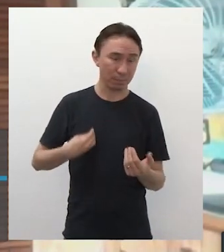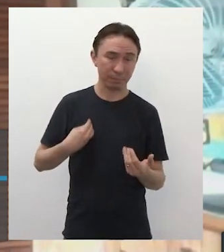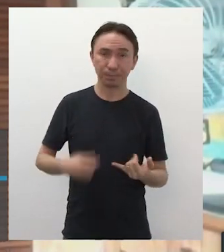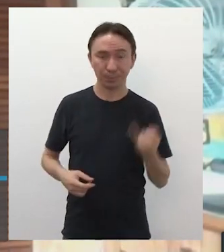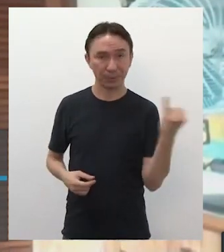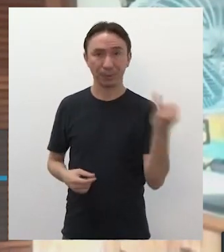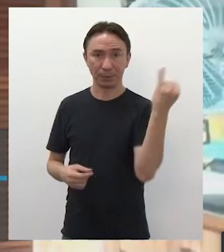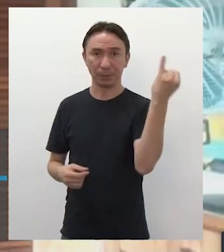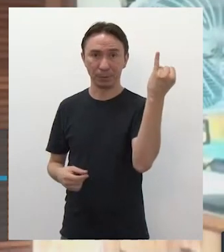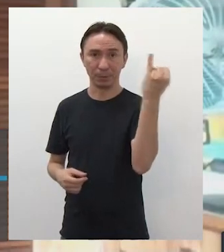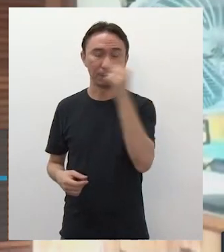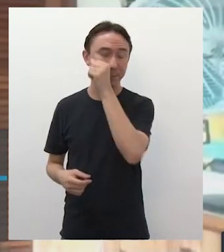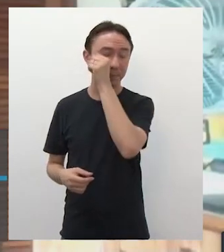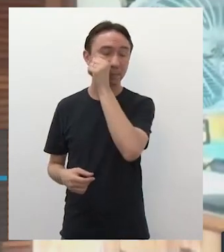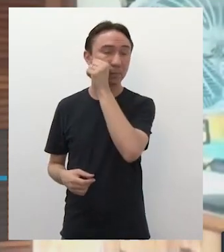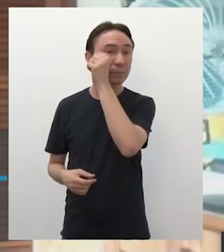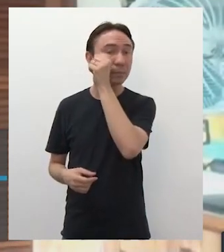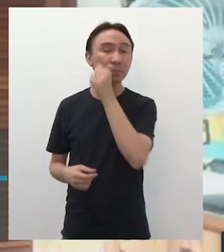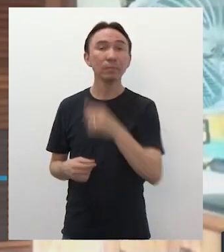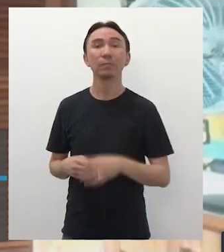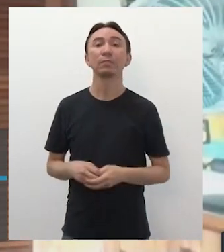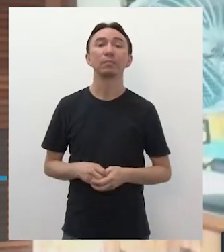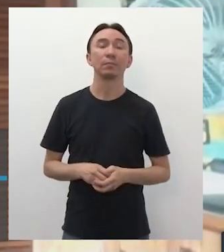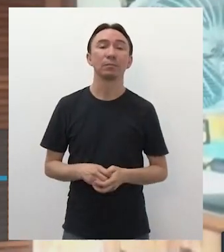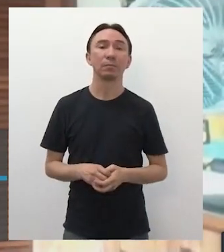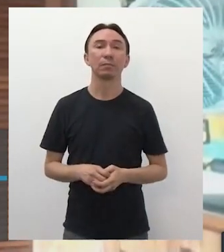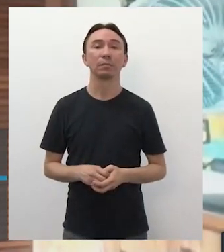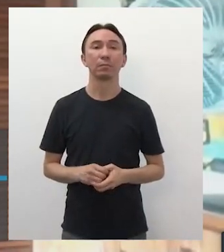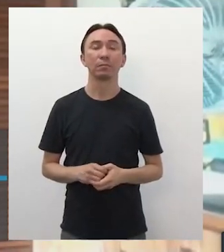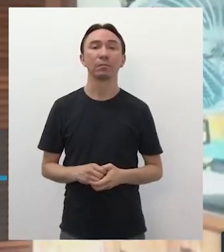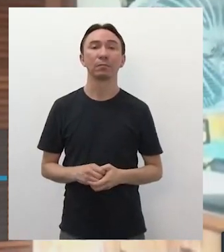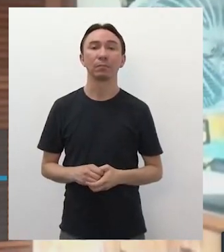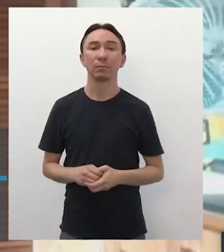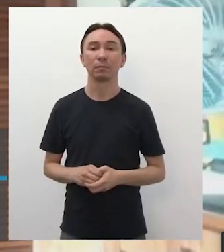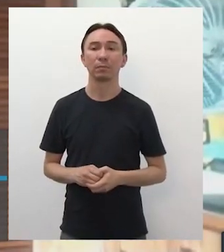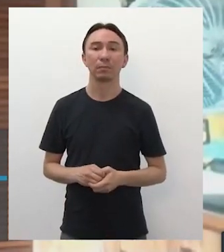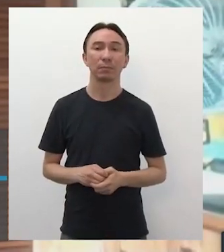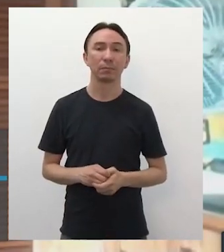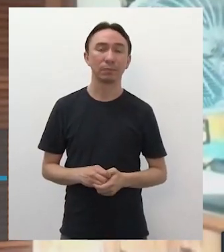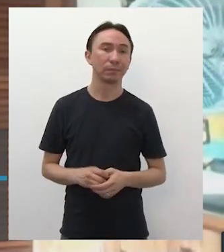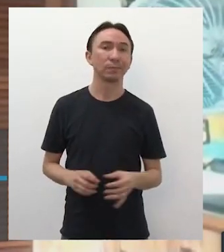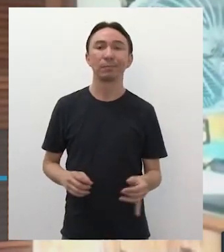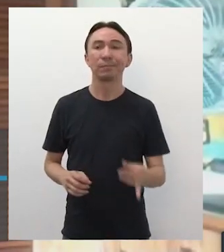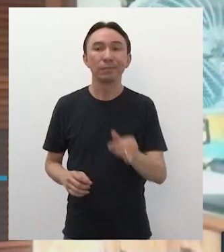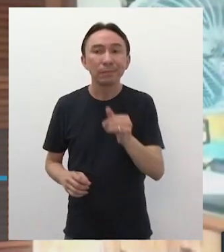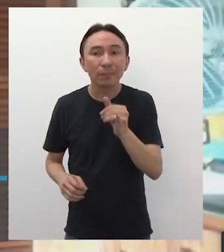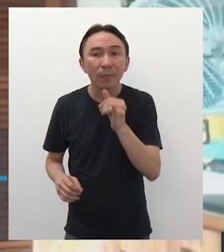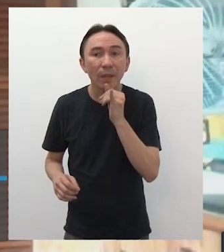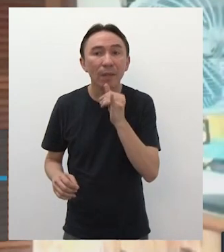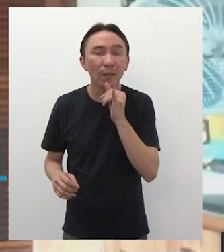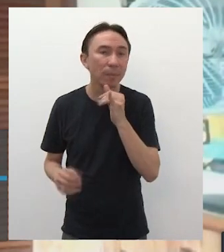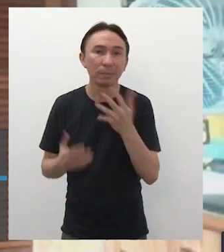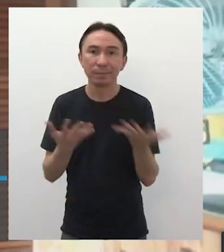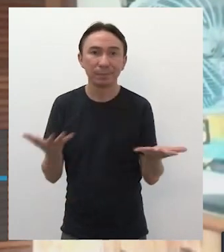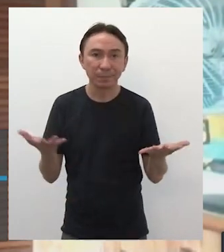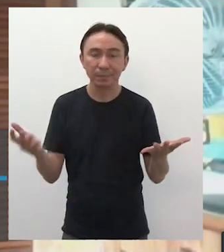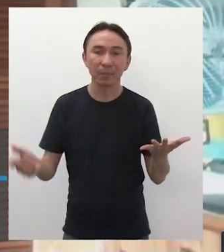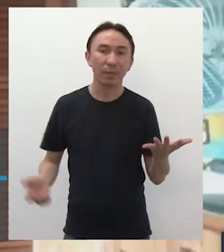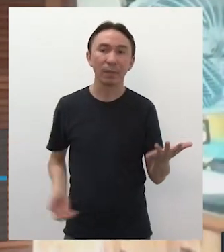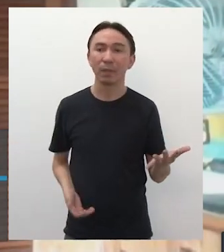muitas vezes, quando a gente estuda, né, os conteúdos das socioemocionais, por exemplo, então há